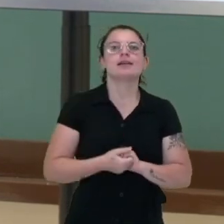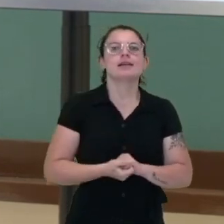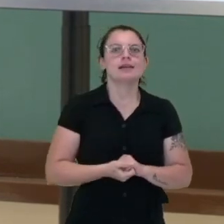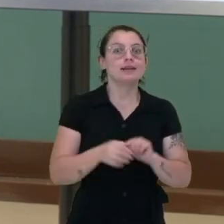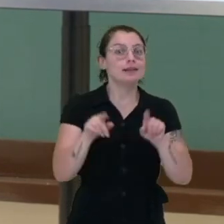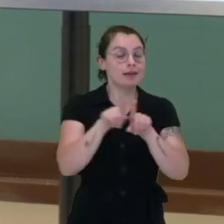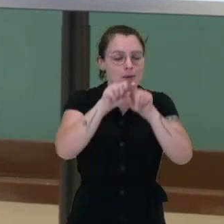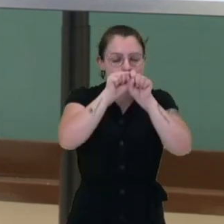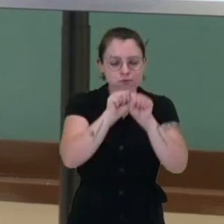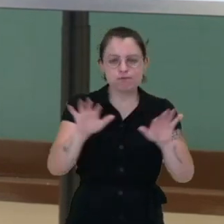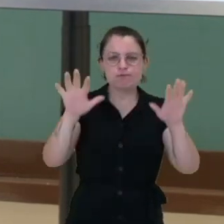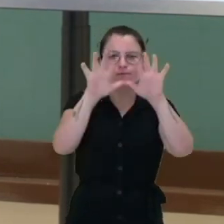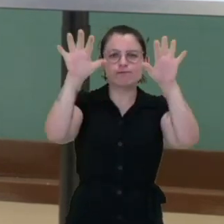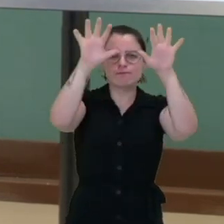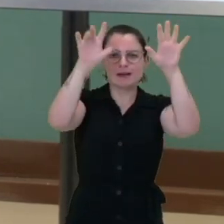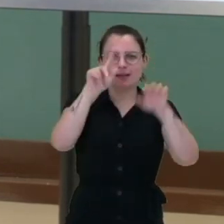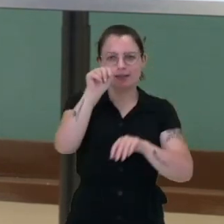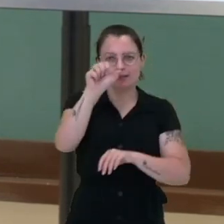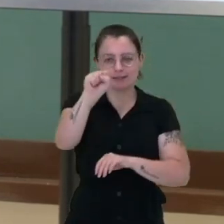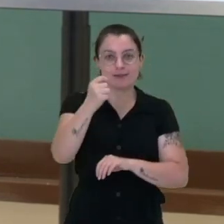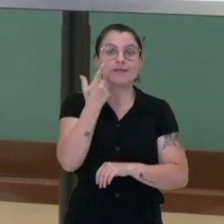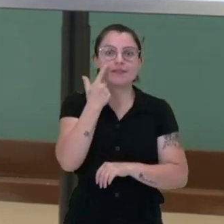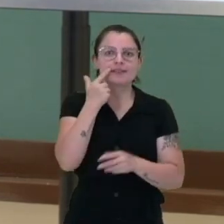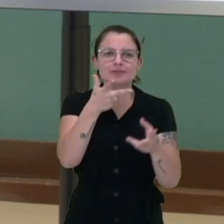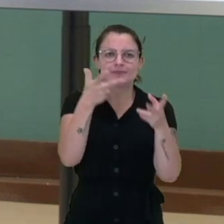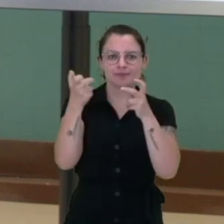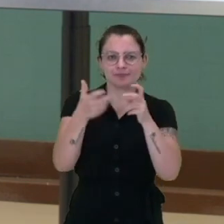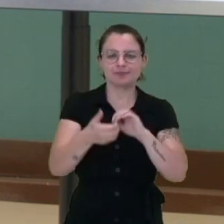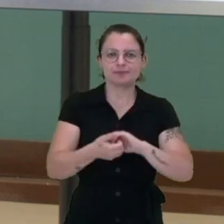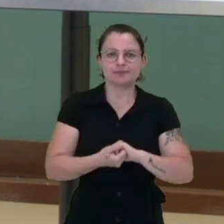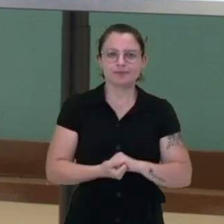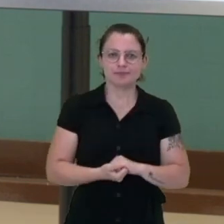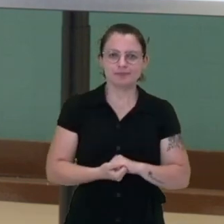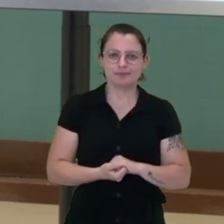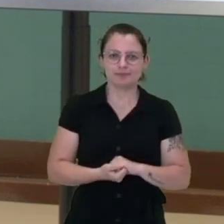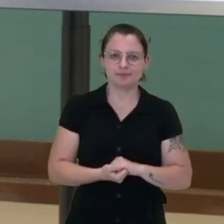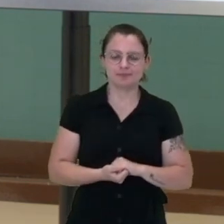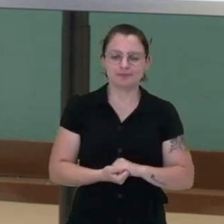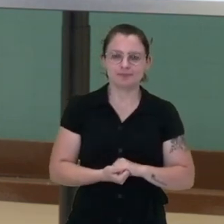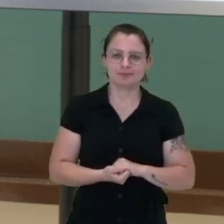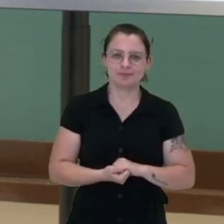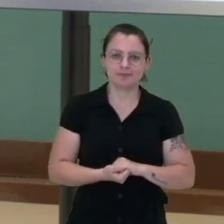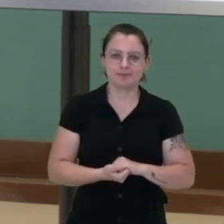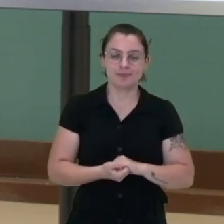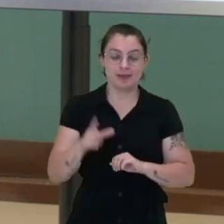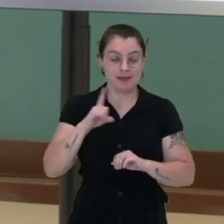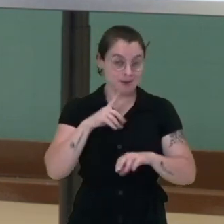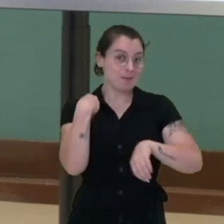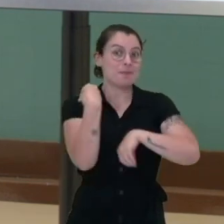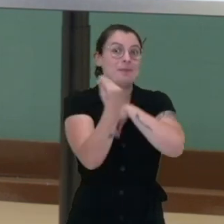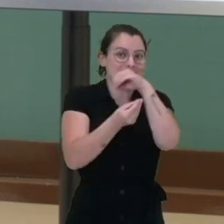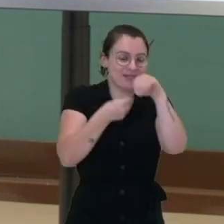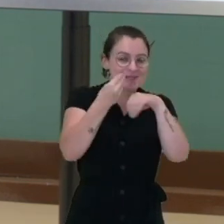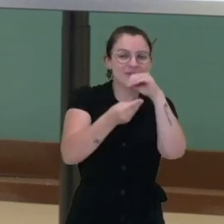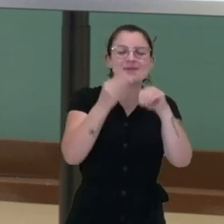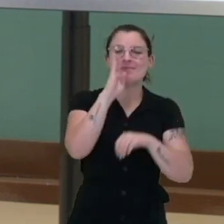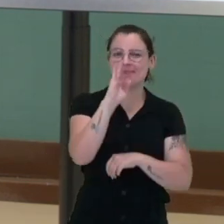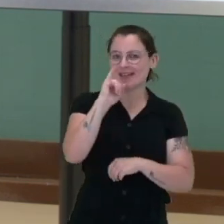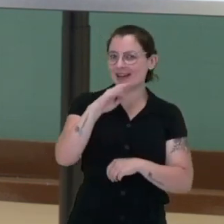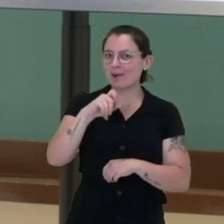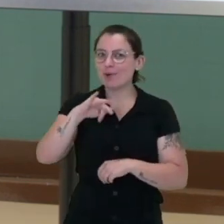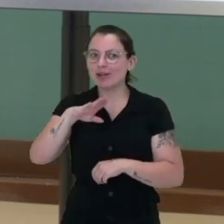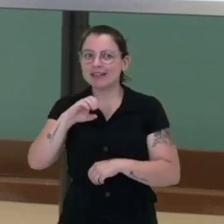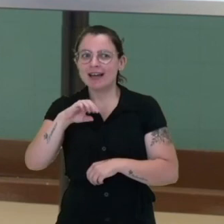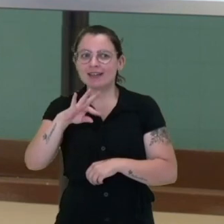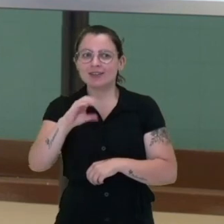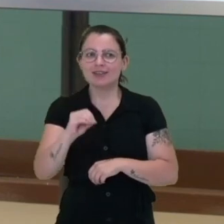de um gás, que é nesse caso. Então vamos lá? Quando eu junto bicarbonato com vinagre, olha o